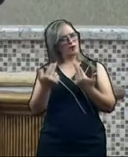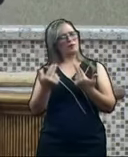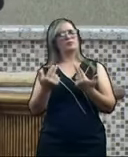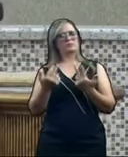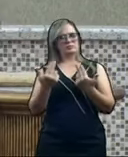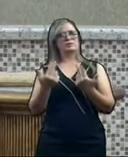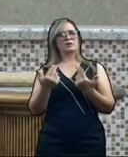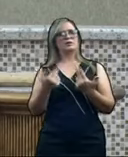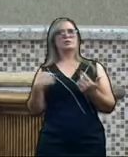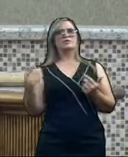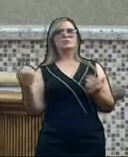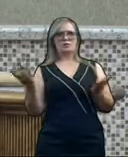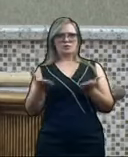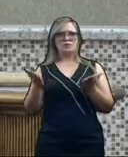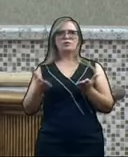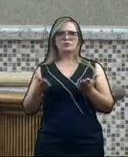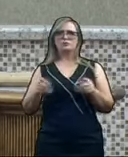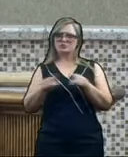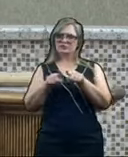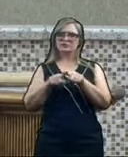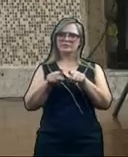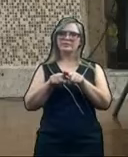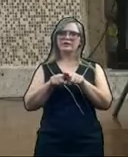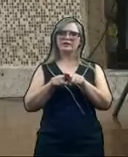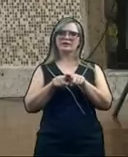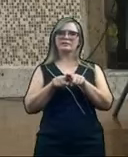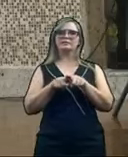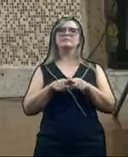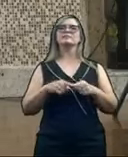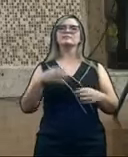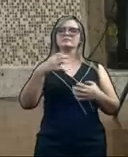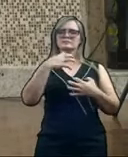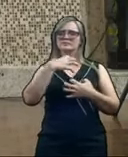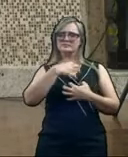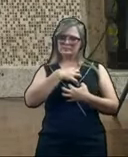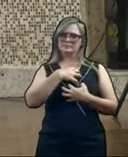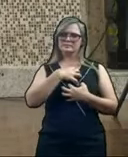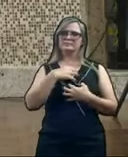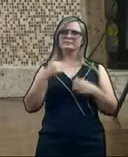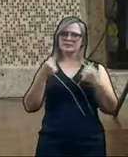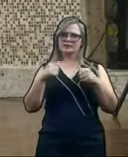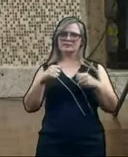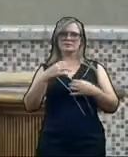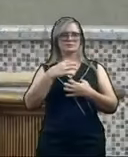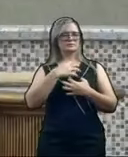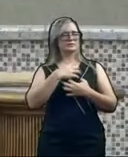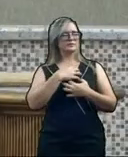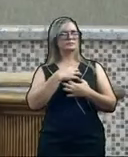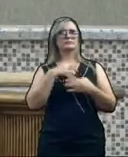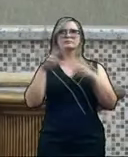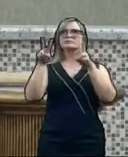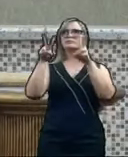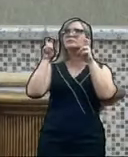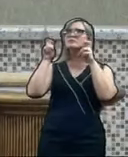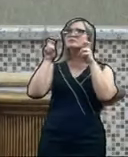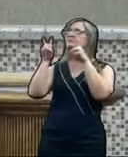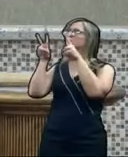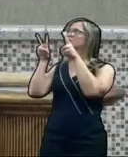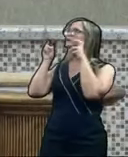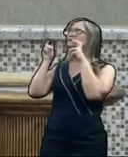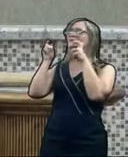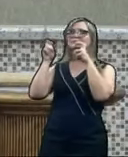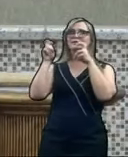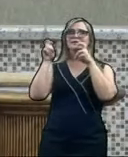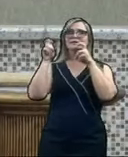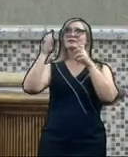ao seu lado ou será se você está aonde Deus está e não tá percebendo Deus ao seu lado eu já colo